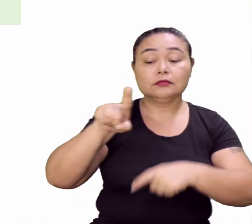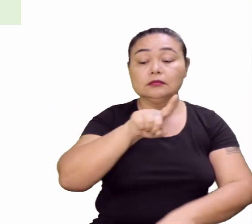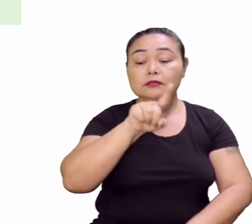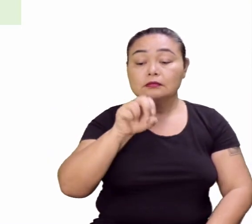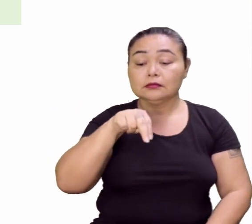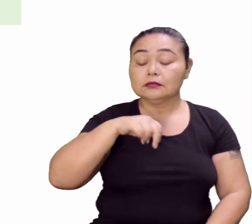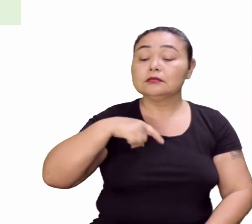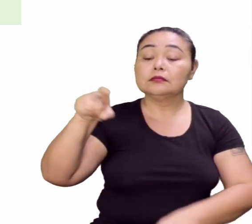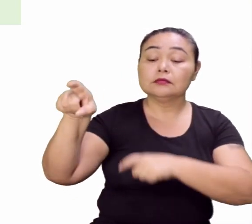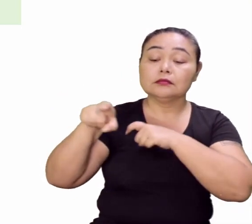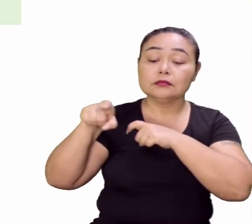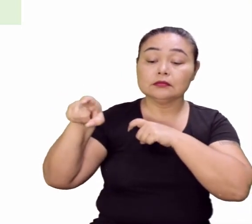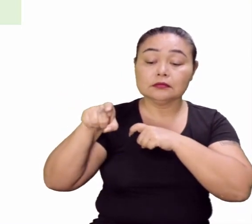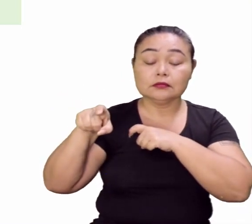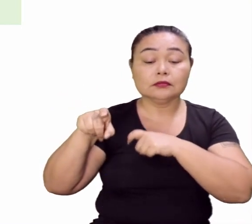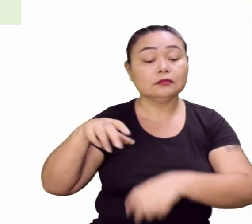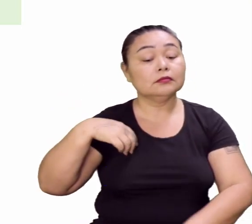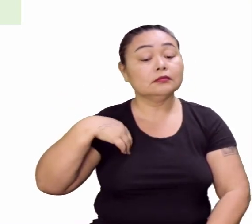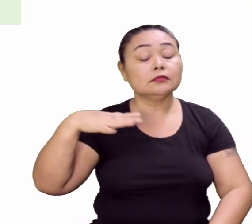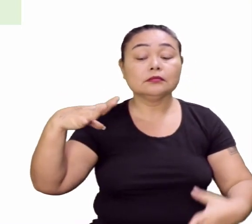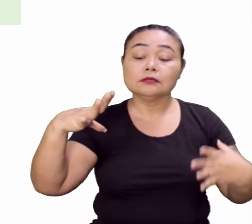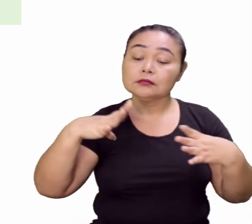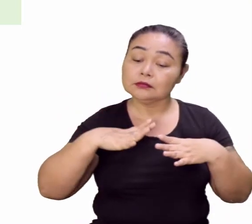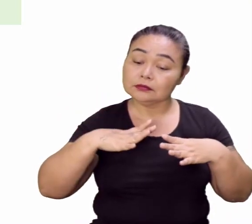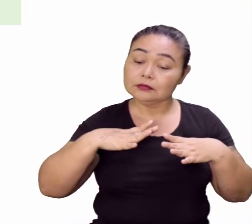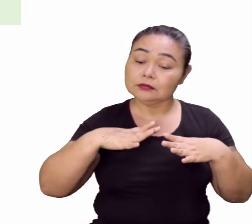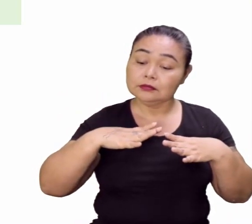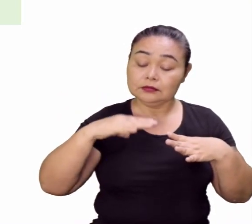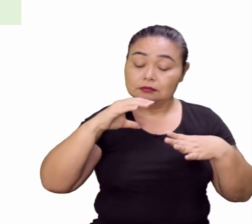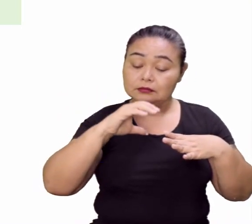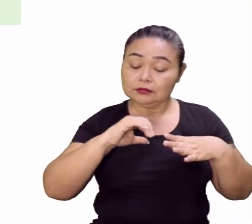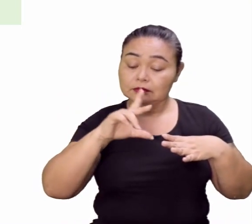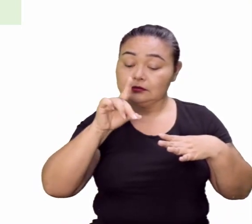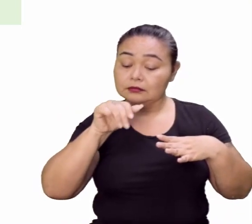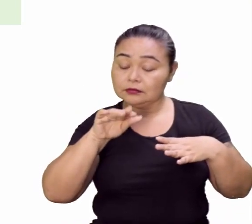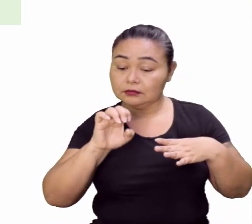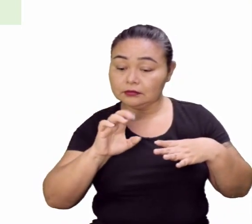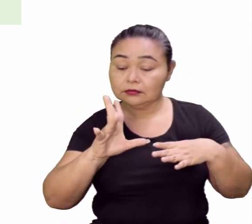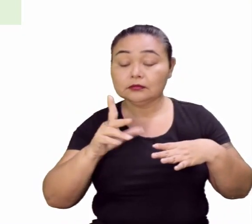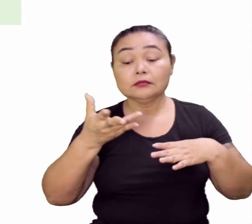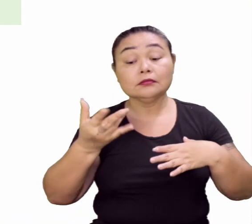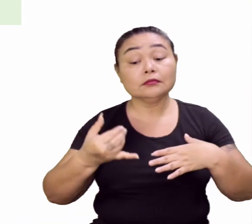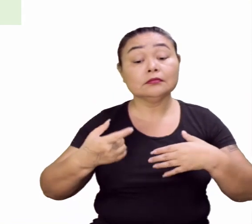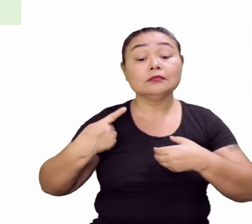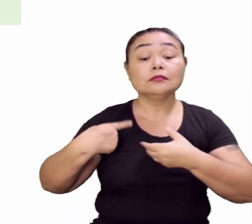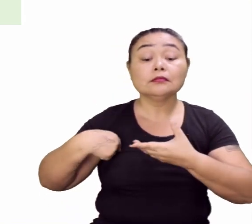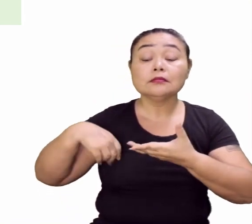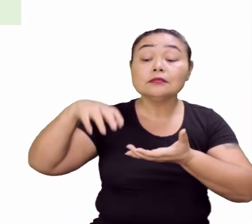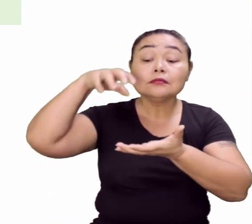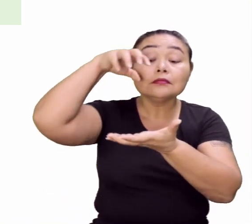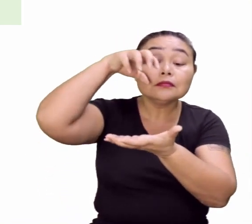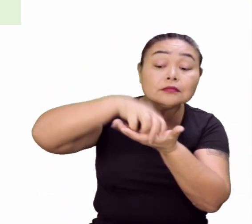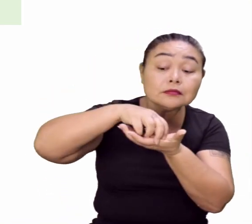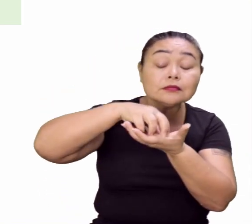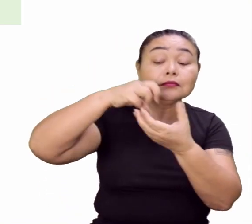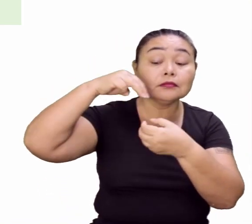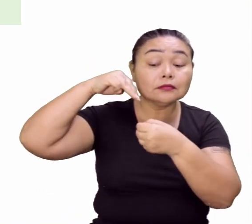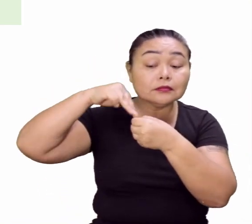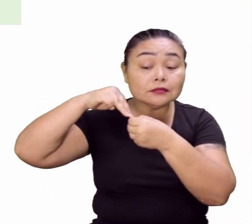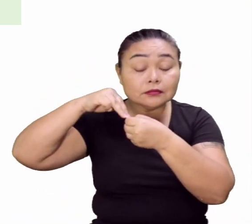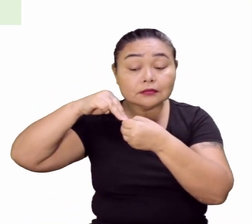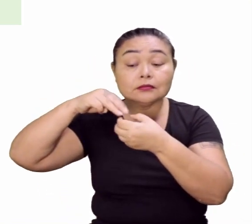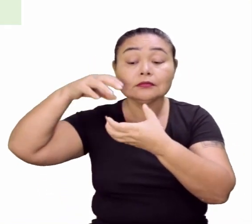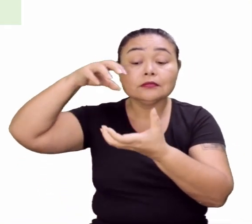rural. Então, a cidade é a sede do município. Muito bem. É a área